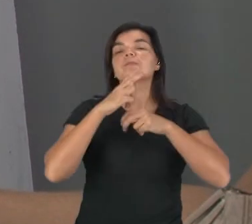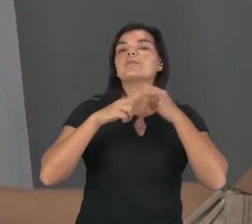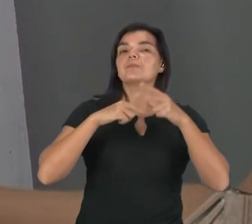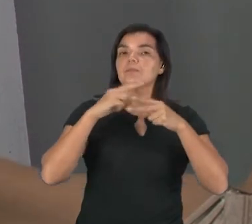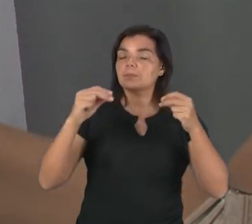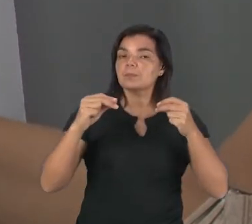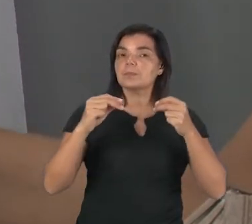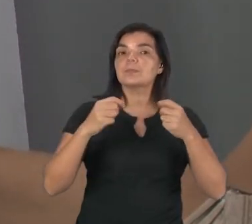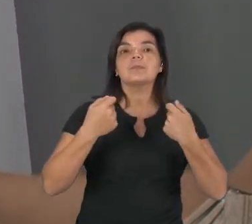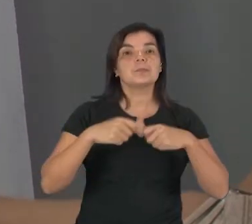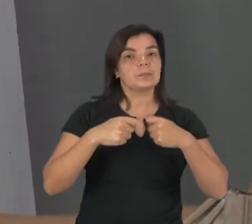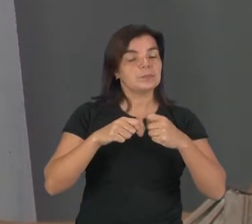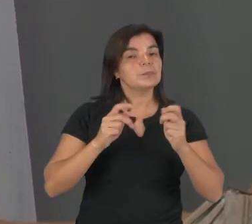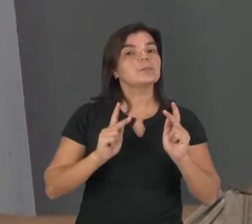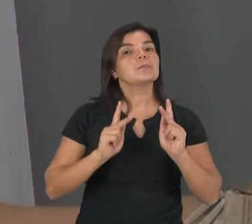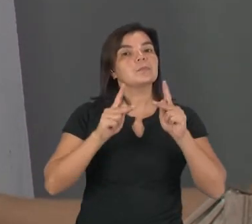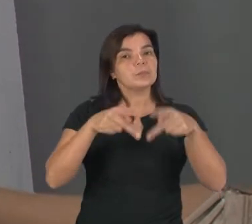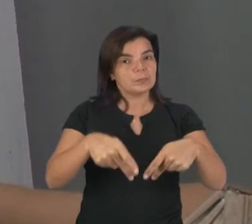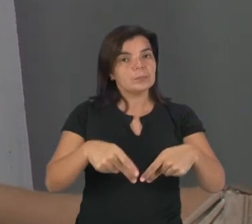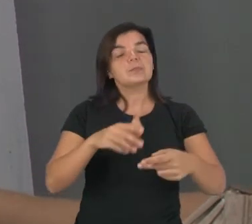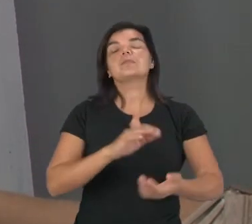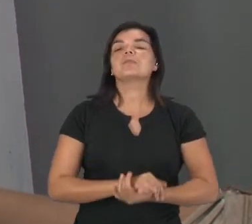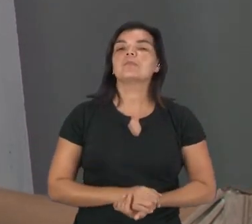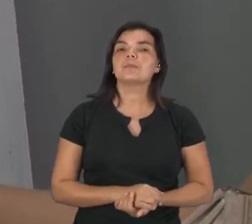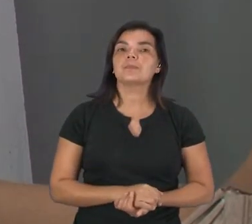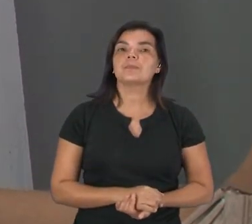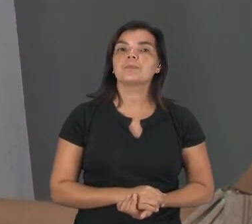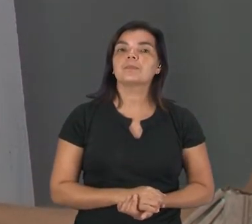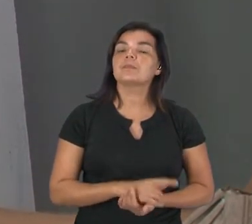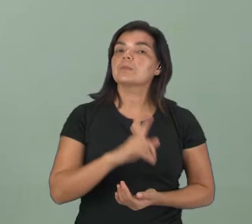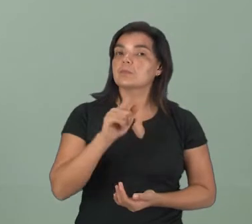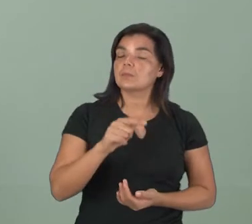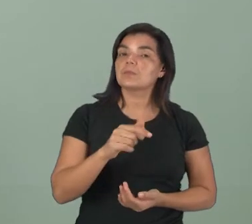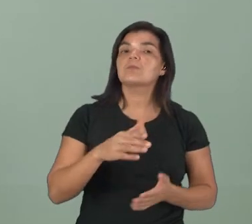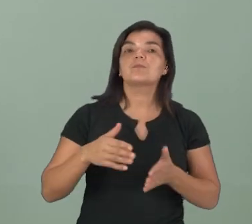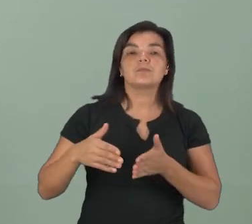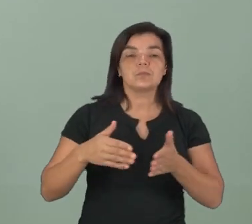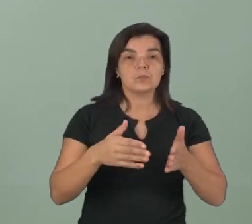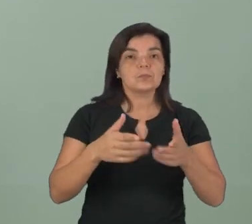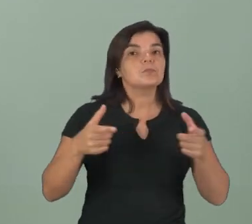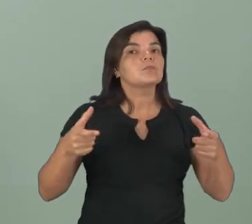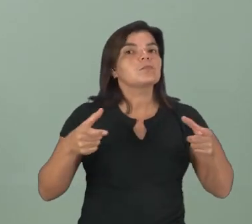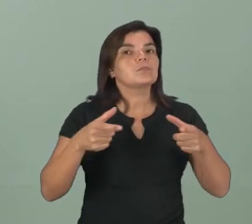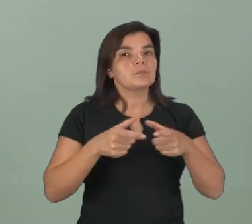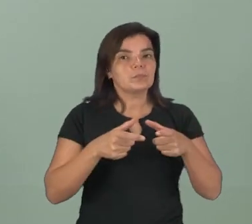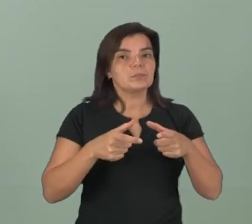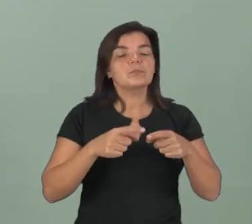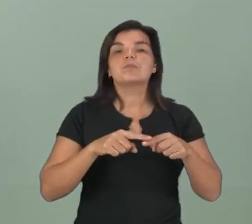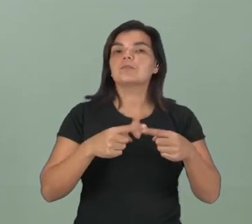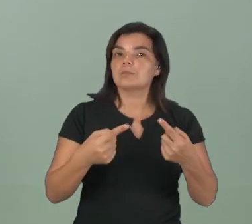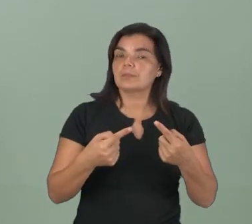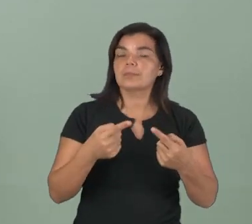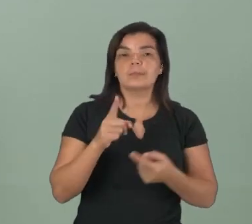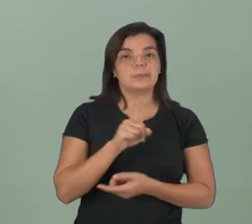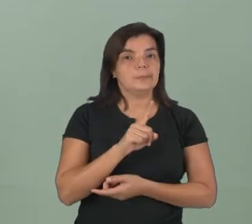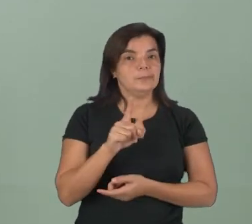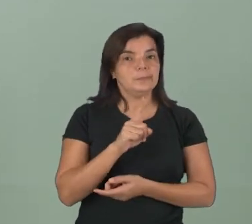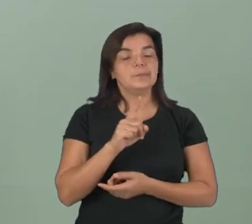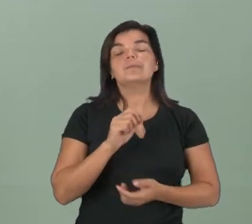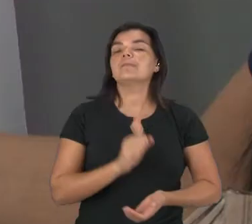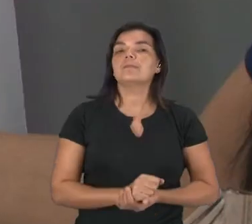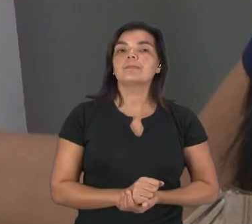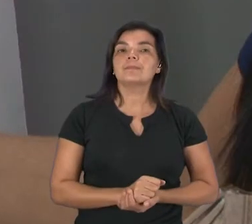deveria ter atravessado, ter passado, não é mesmo? Era um caminho mais curto, mas não. A